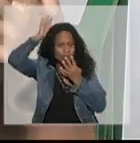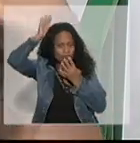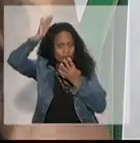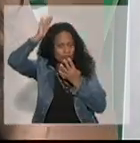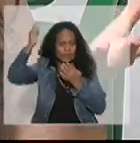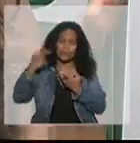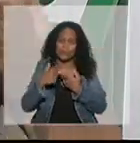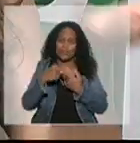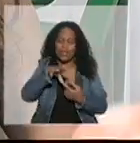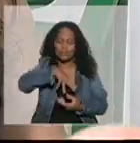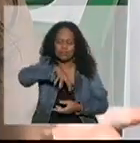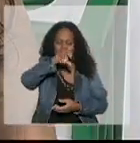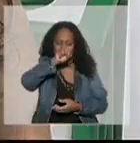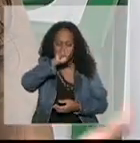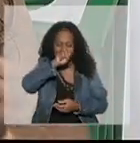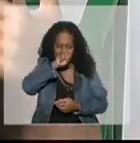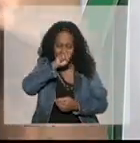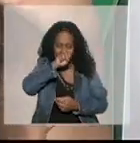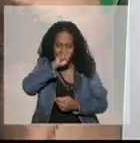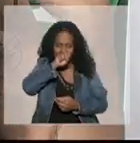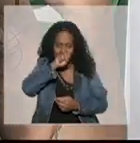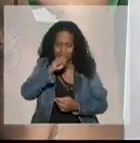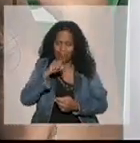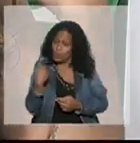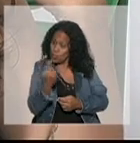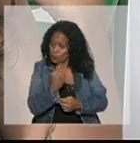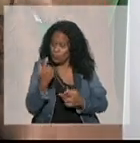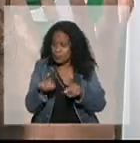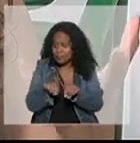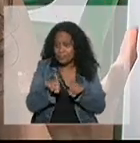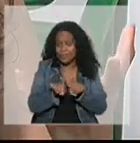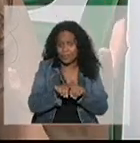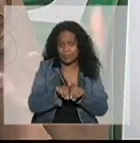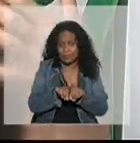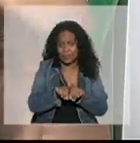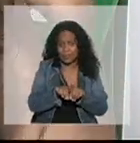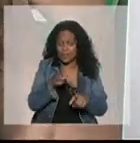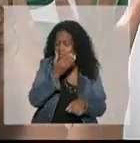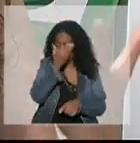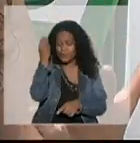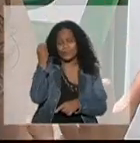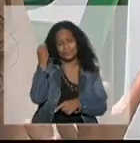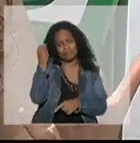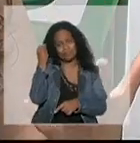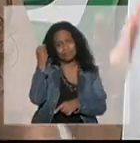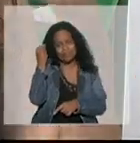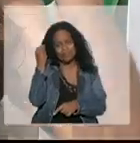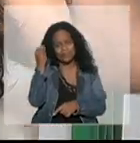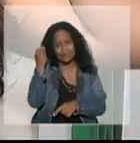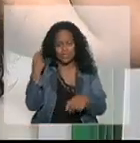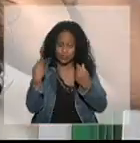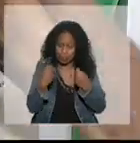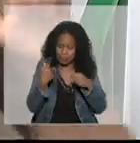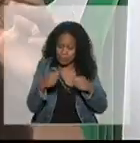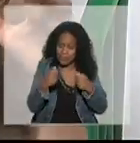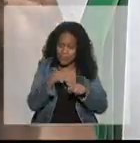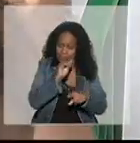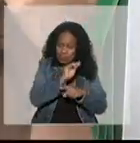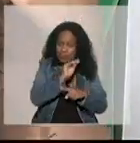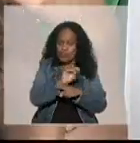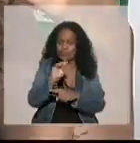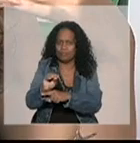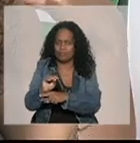indígena, porque aquele é o lar deles, então... e é o nosso lar também, então acho que a gente esquece disso. Uhum. Então,